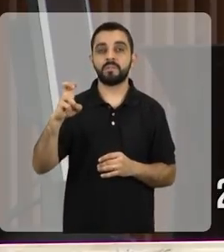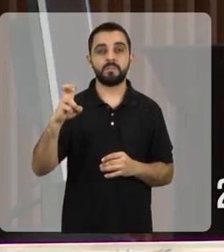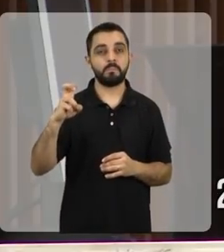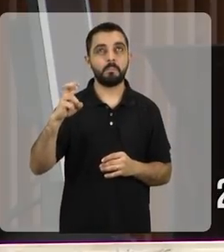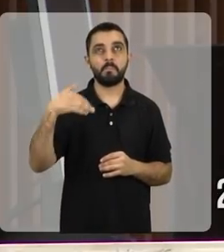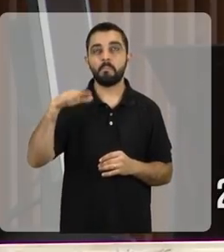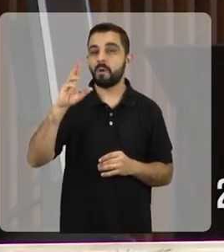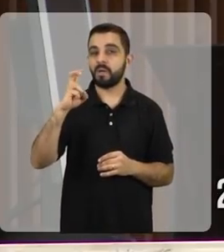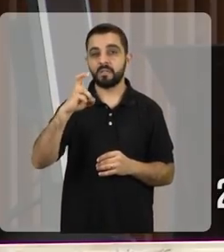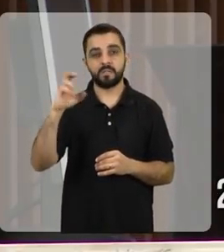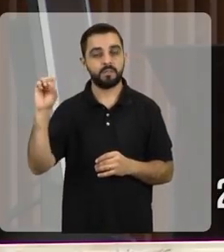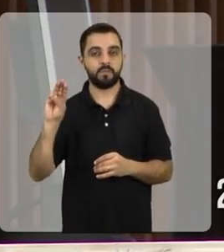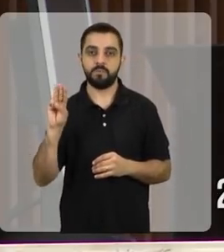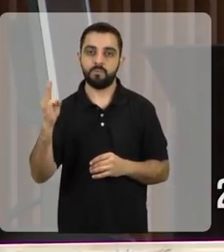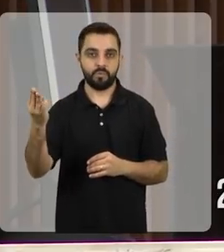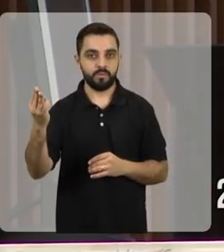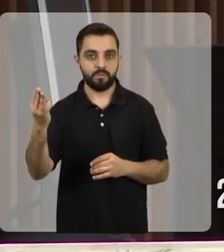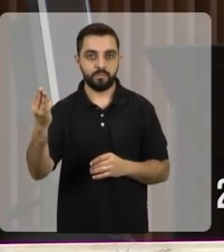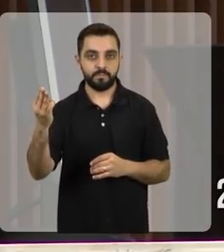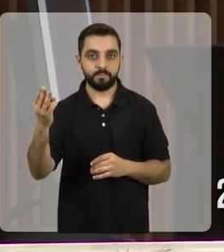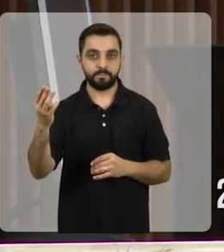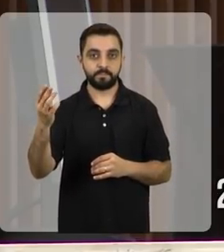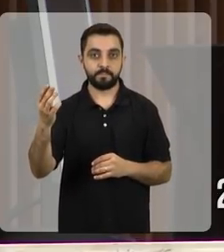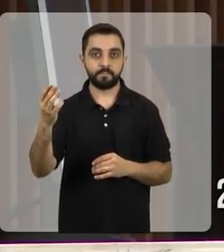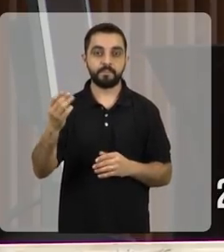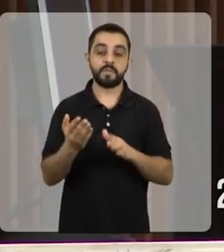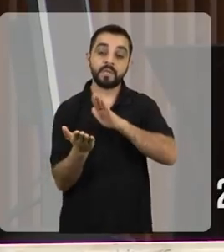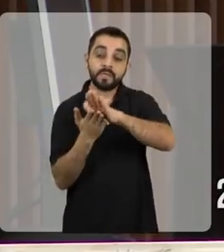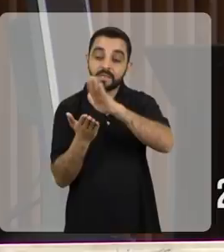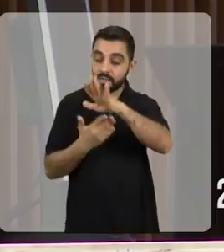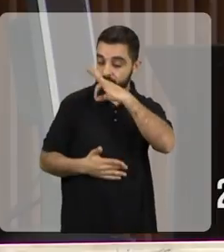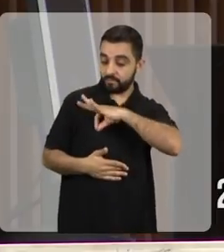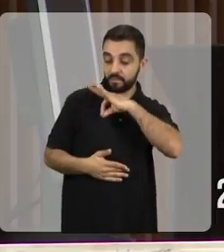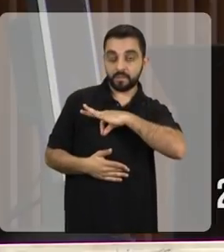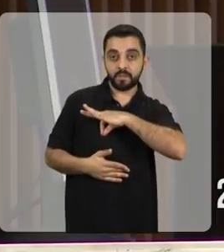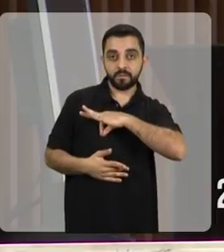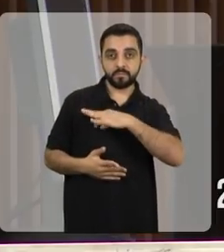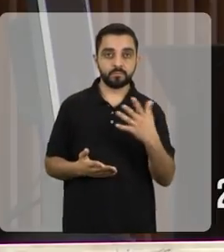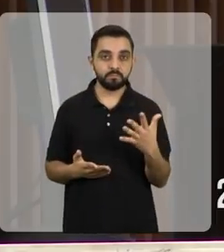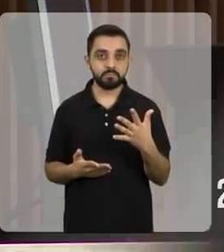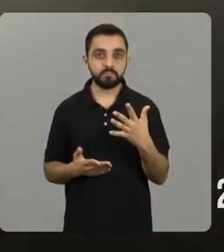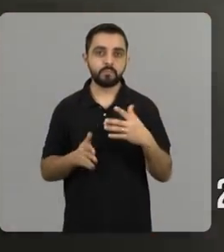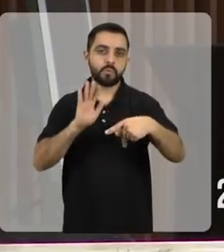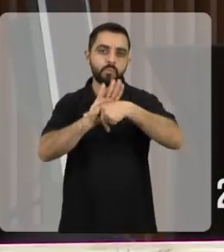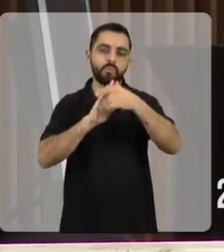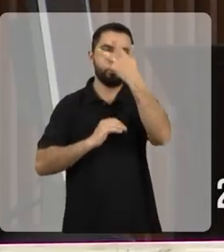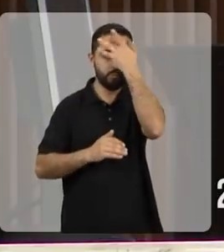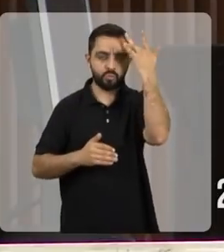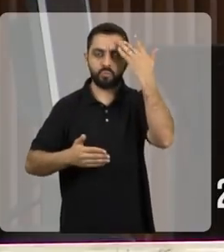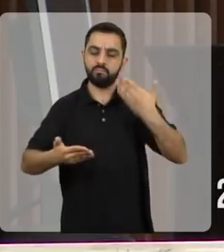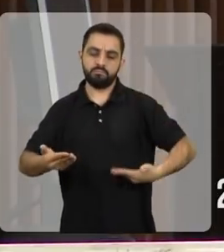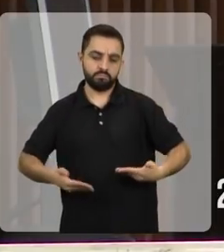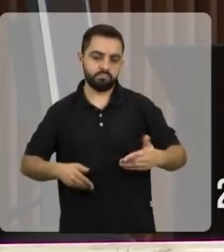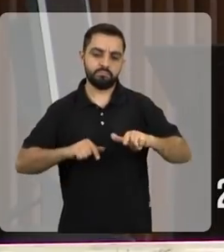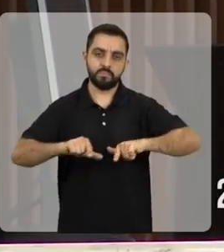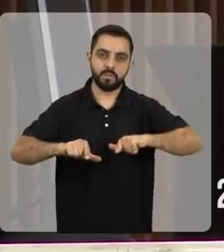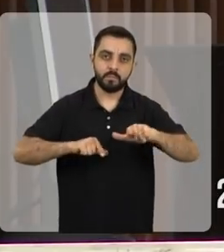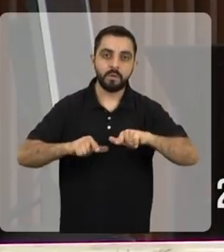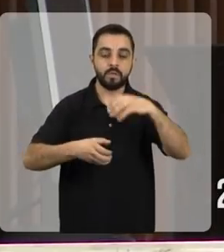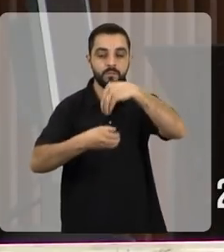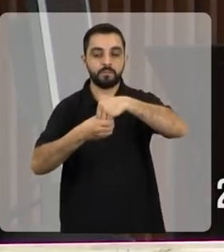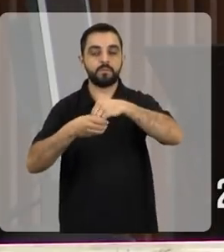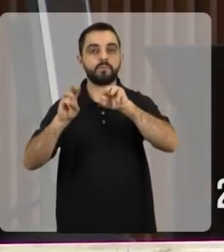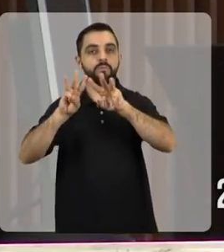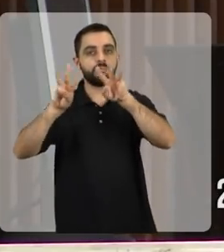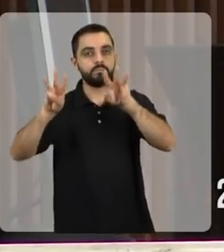milhões de reais essas despesas da folha de pagamento são daqueles servidores ou aposentados que entraram